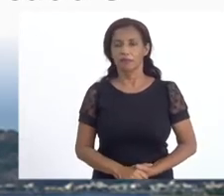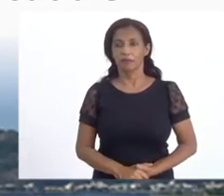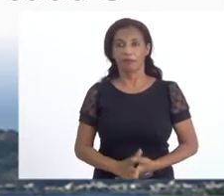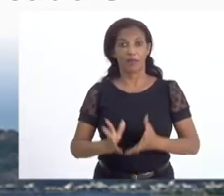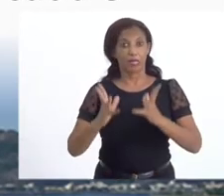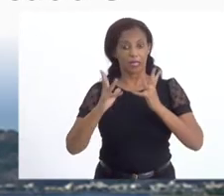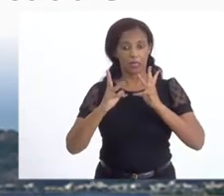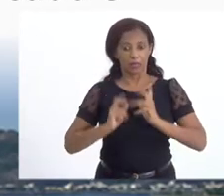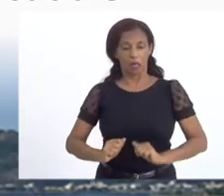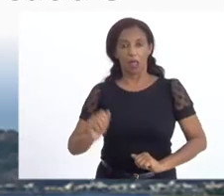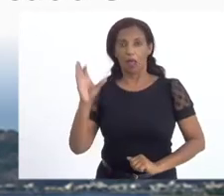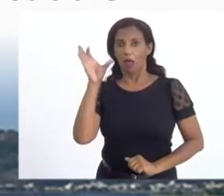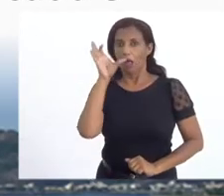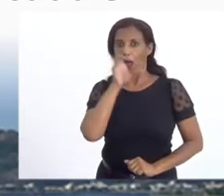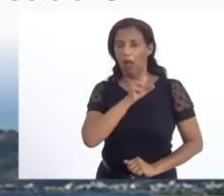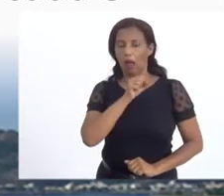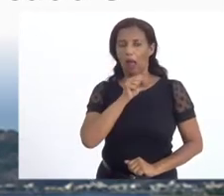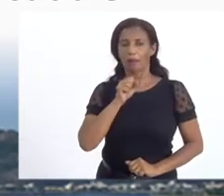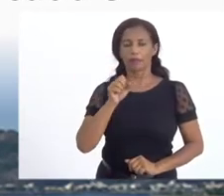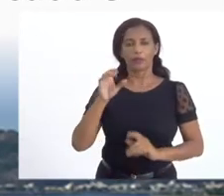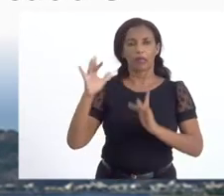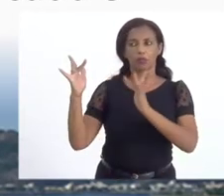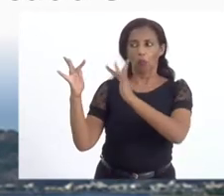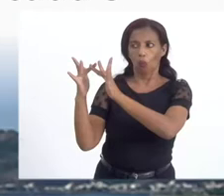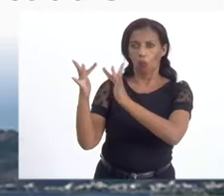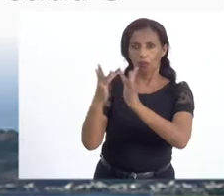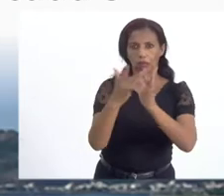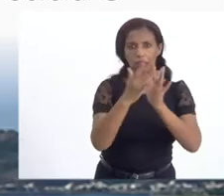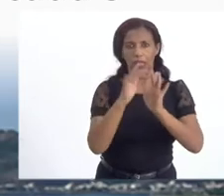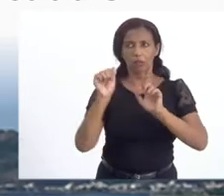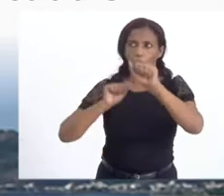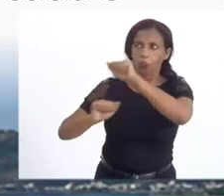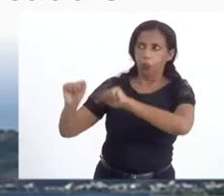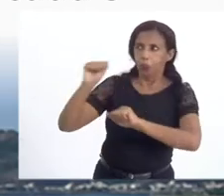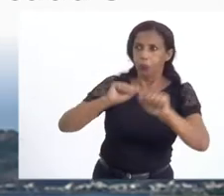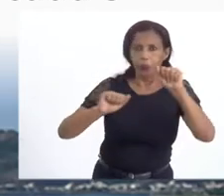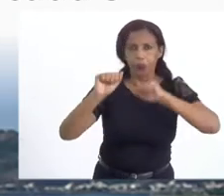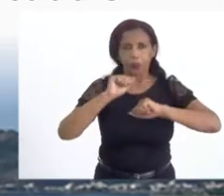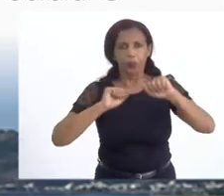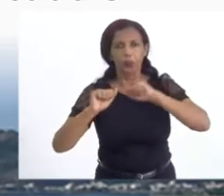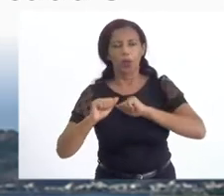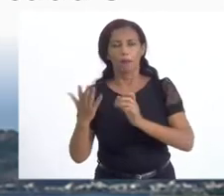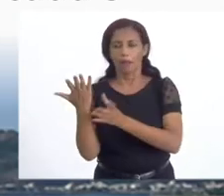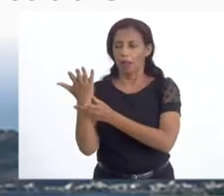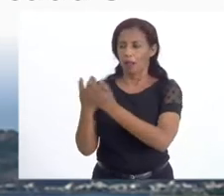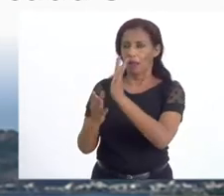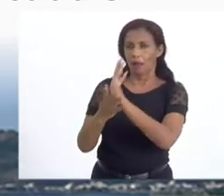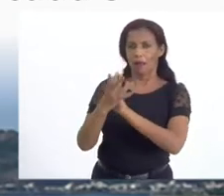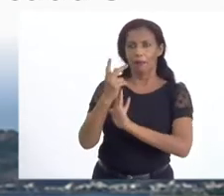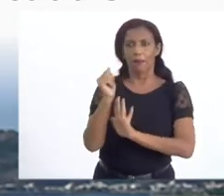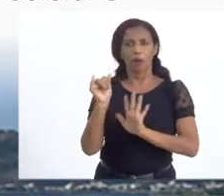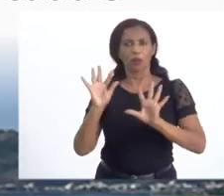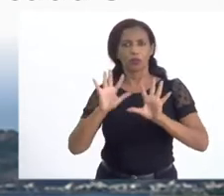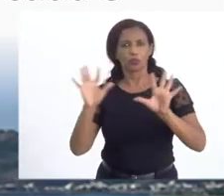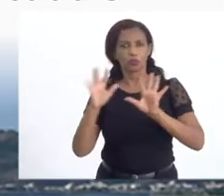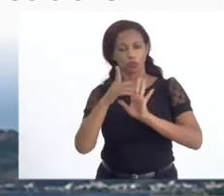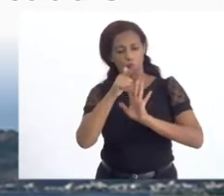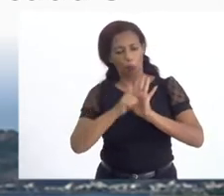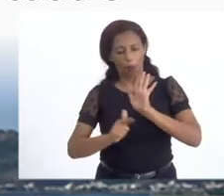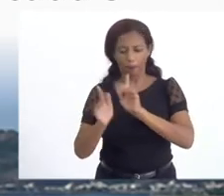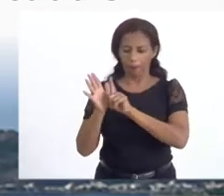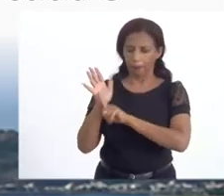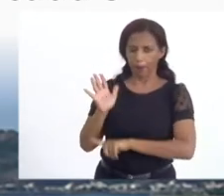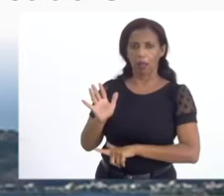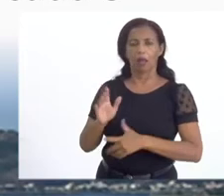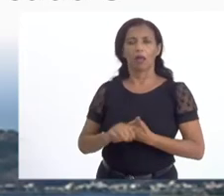Limpeza rápida das superfícies e pontos de contato com as mãos dos usuários, como leitores de selo de embarque,